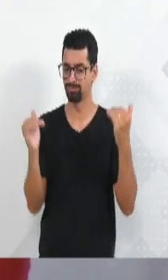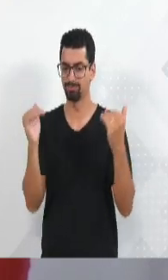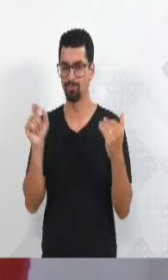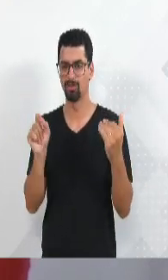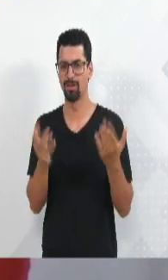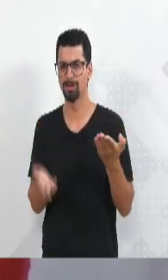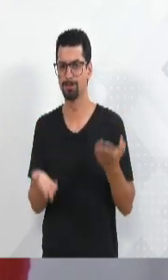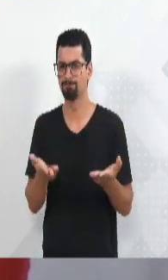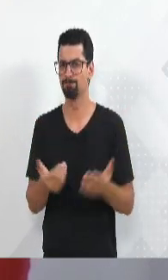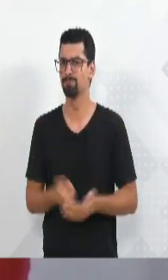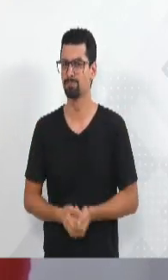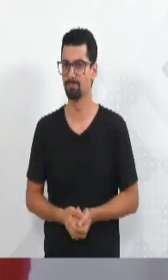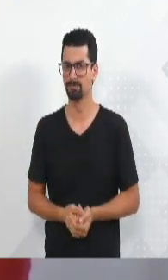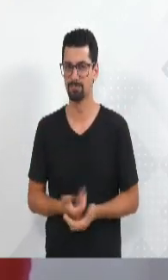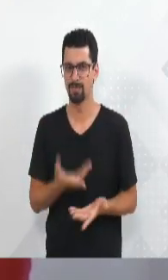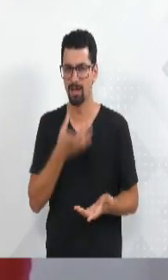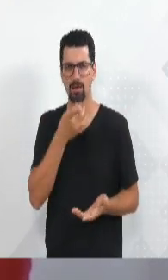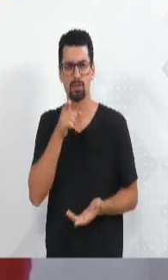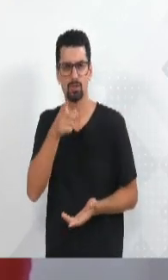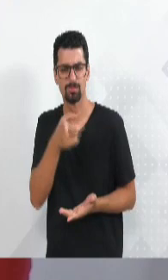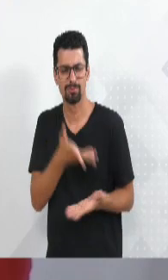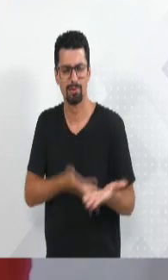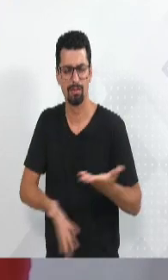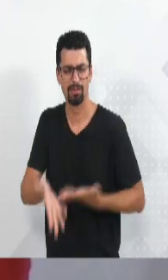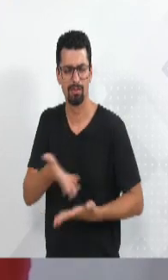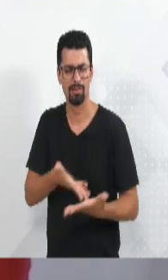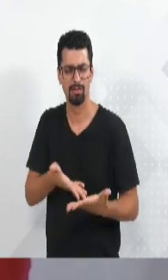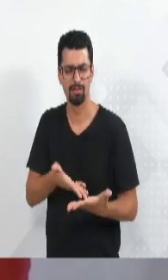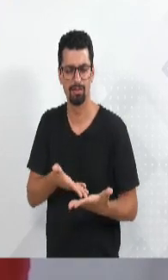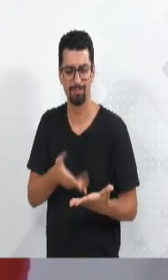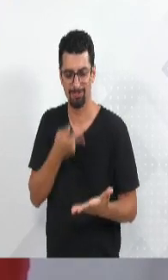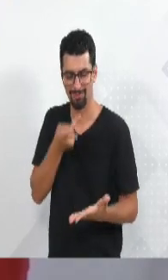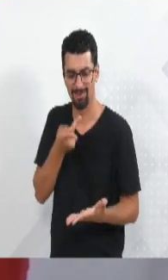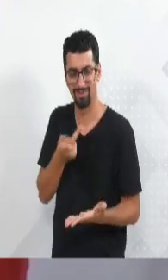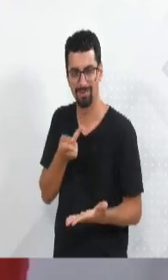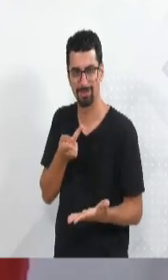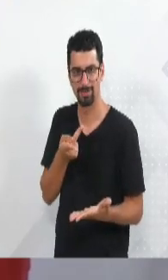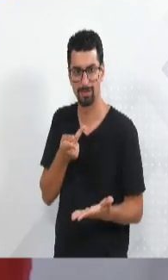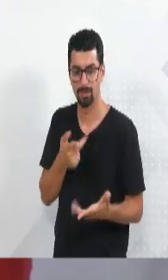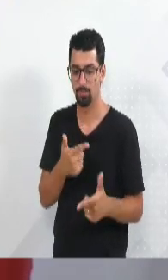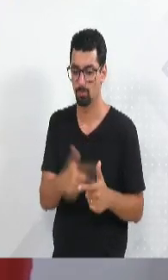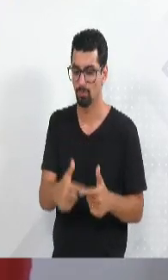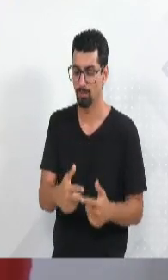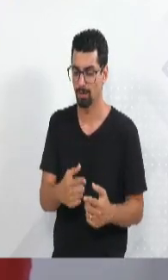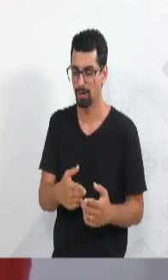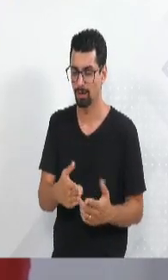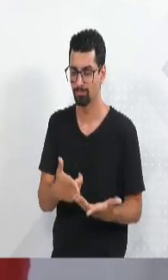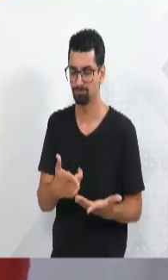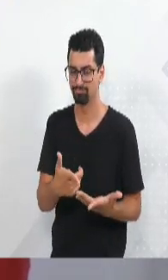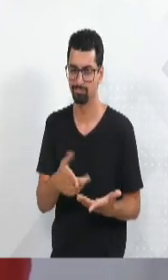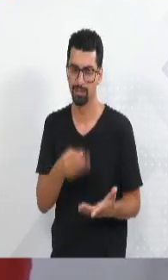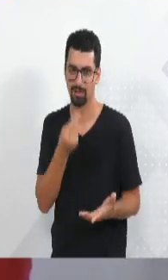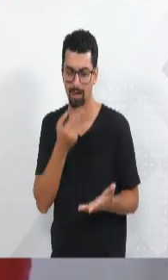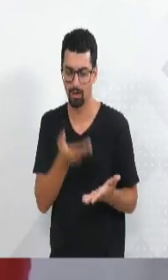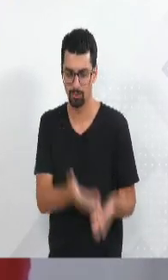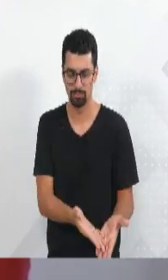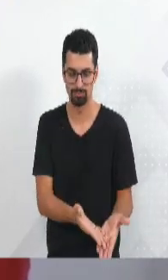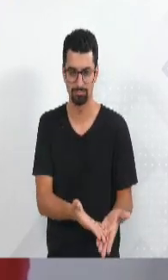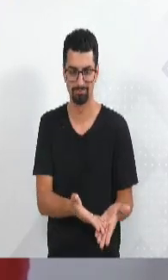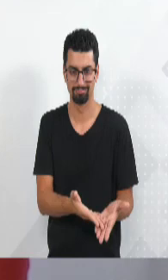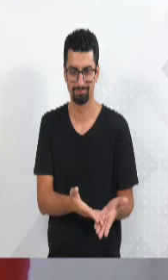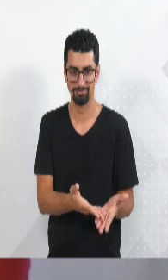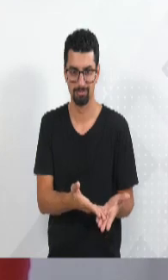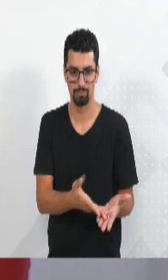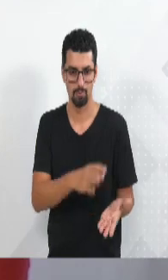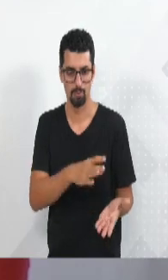o Senhor deve tratar né como tá bem mencionado aqui o problema dos militares mas também deve atuar na área civil com